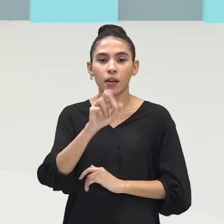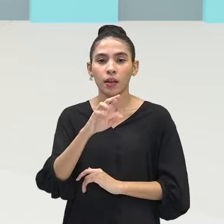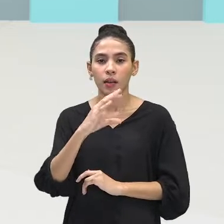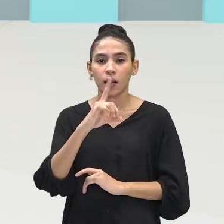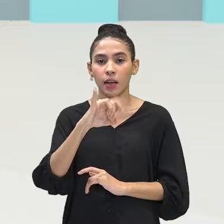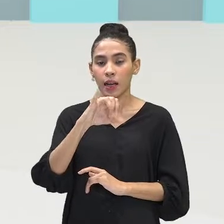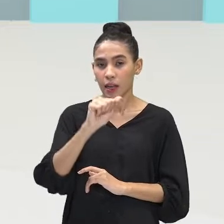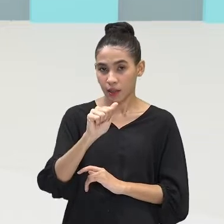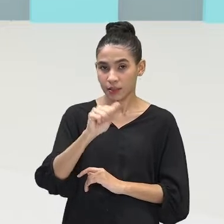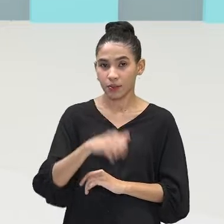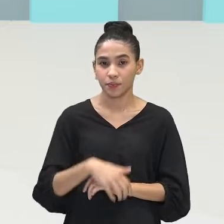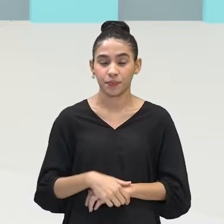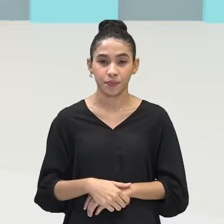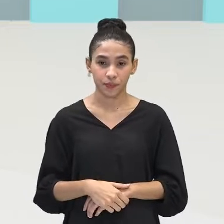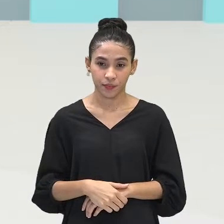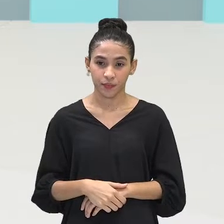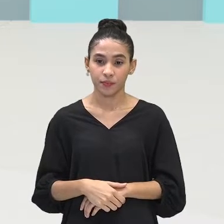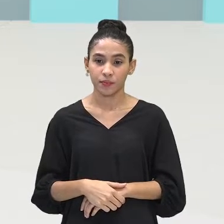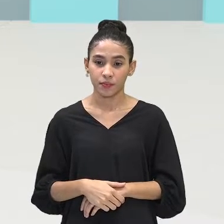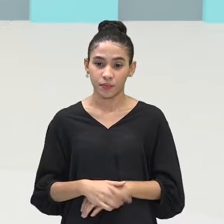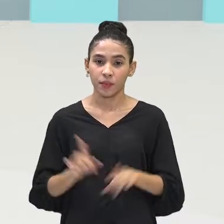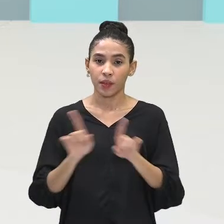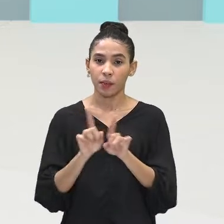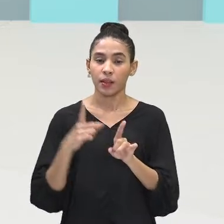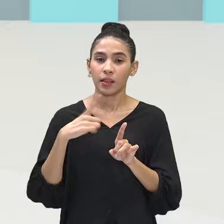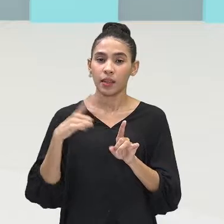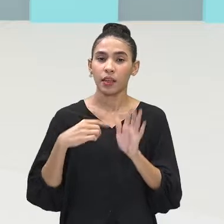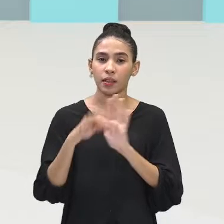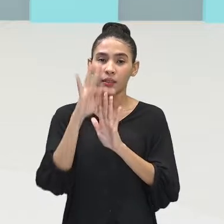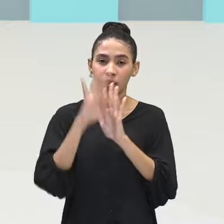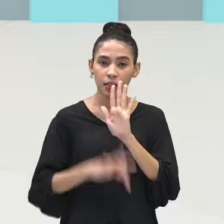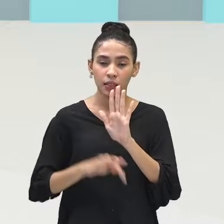já expliquei, tá bom? Aí nós temos um destaque aí,